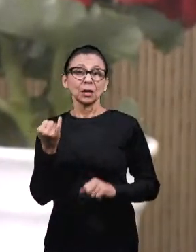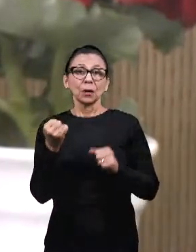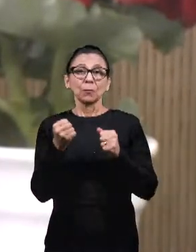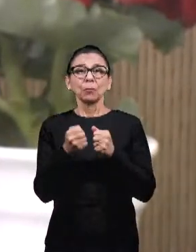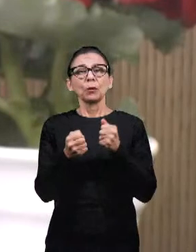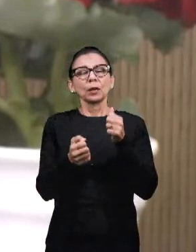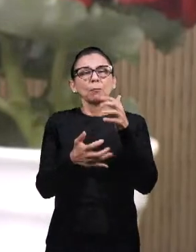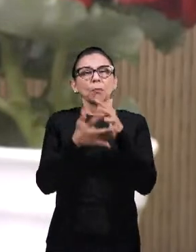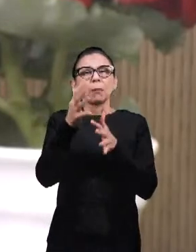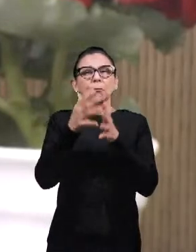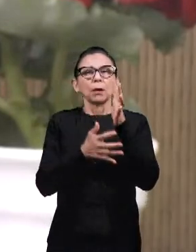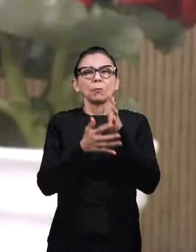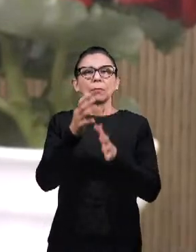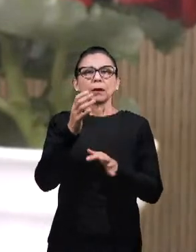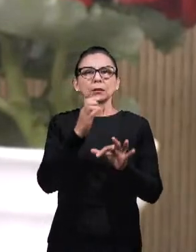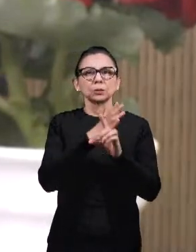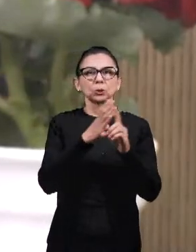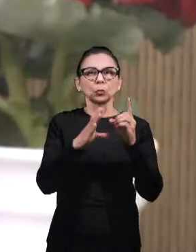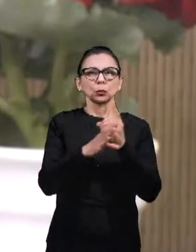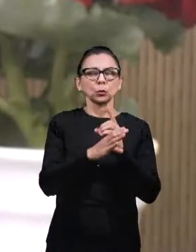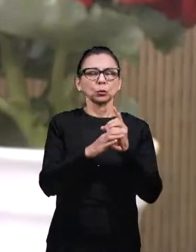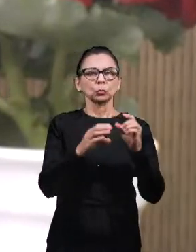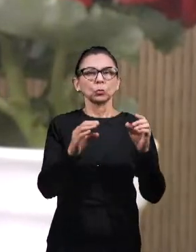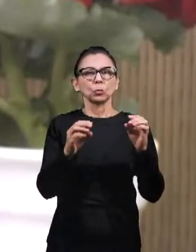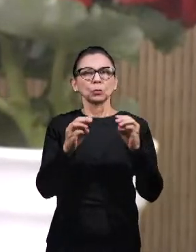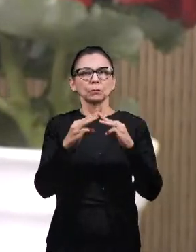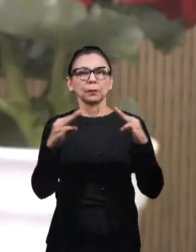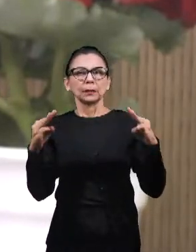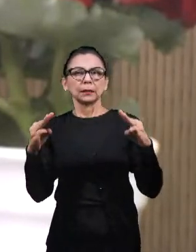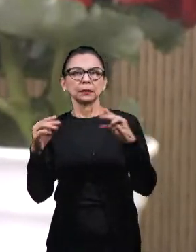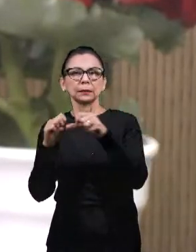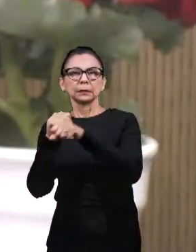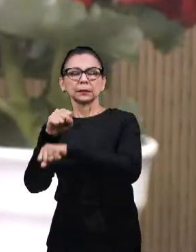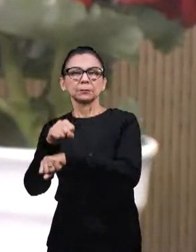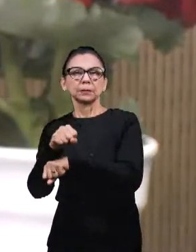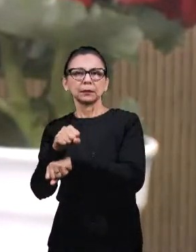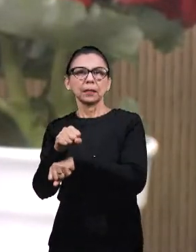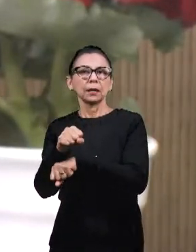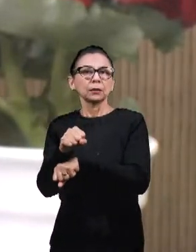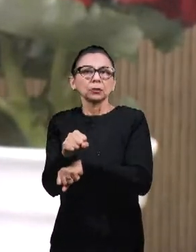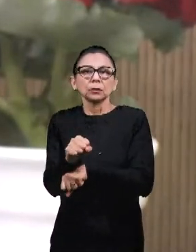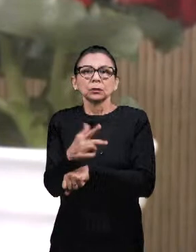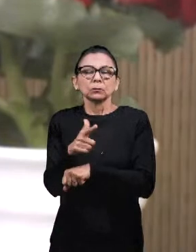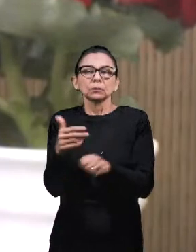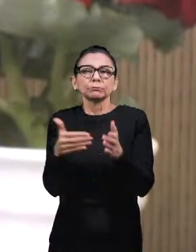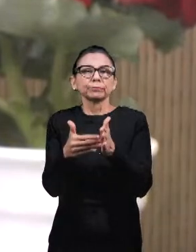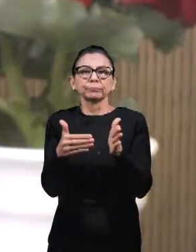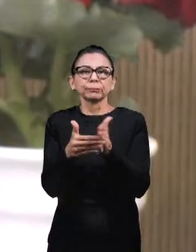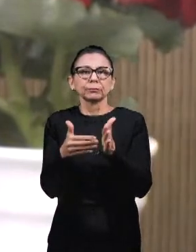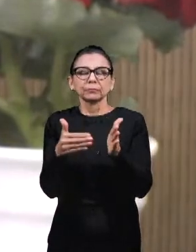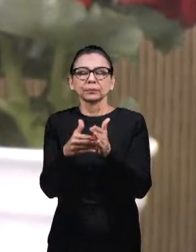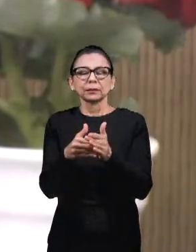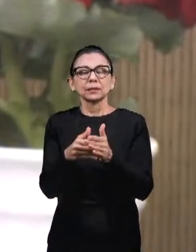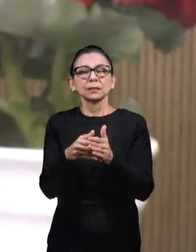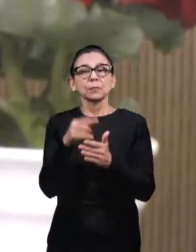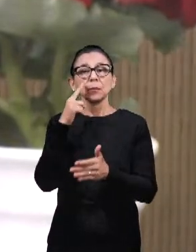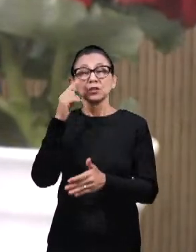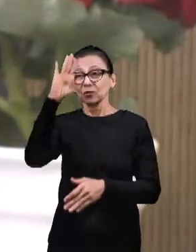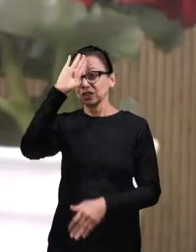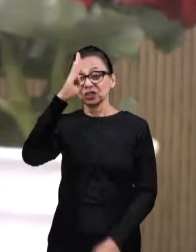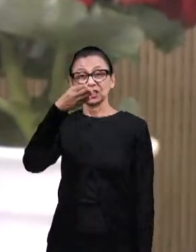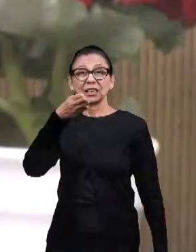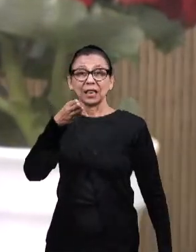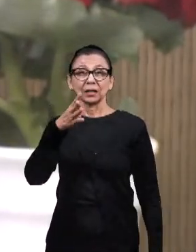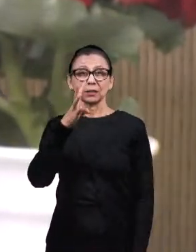os cultos, entre os manaíns. Você falou de manaim. A pessoa poderá assistir a aula direto, porque antigamente nós tínhamos,